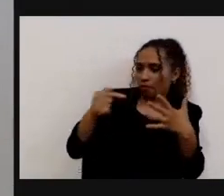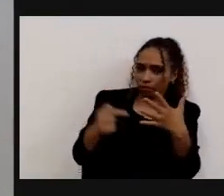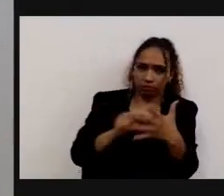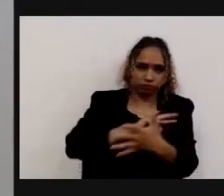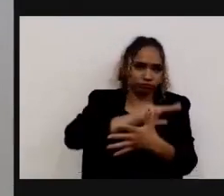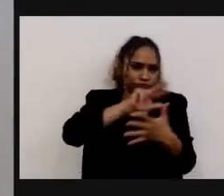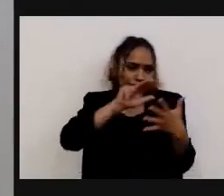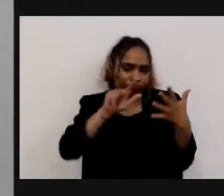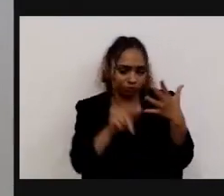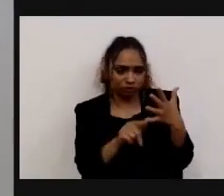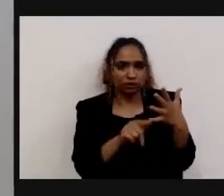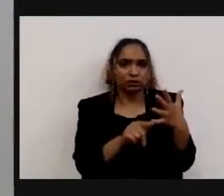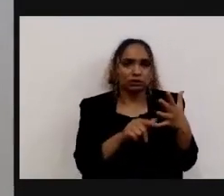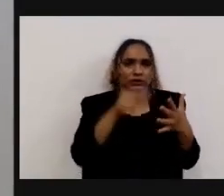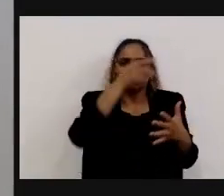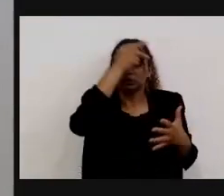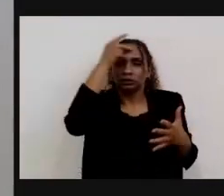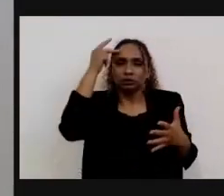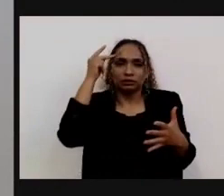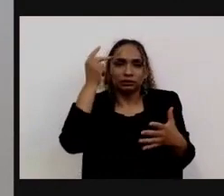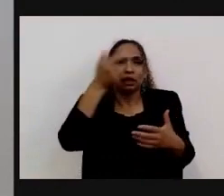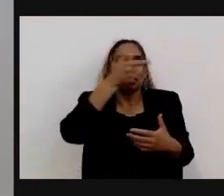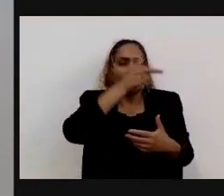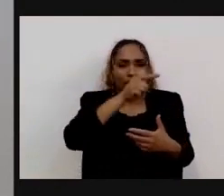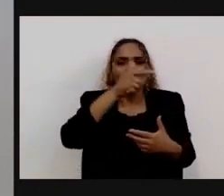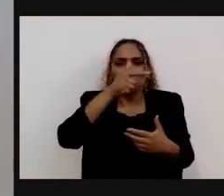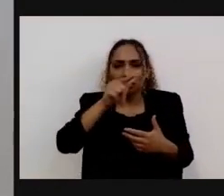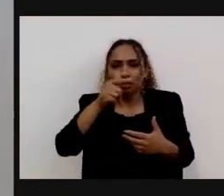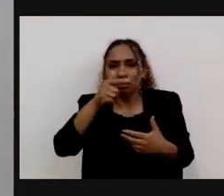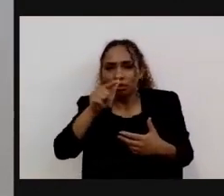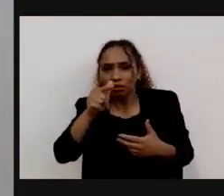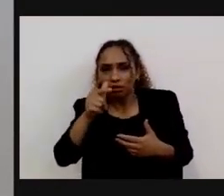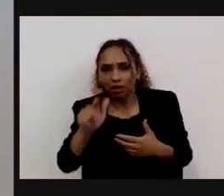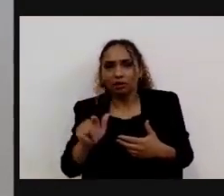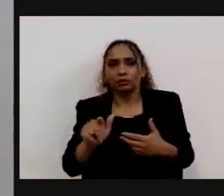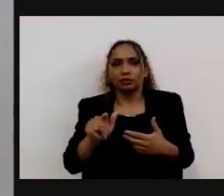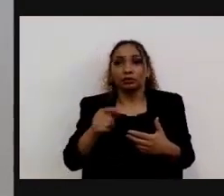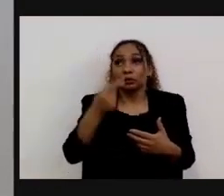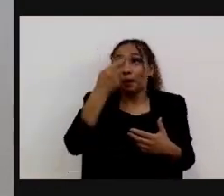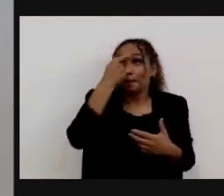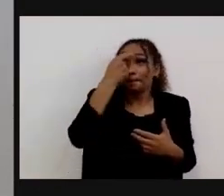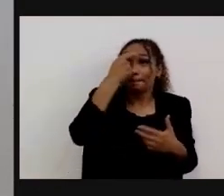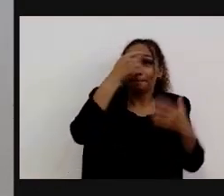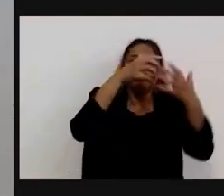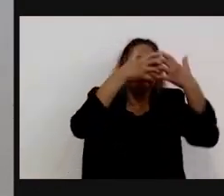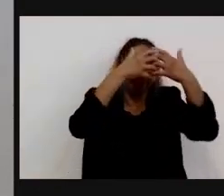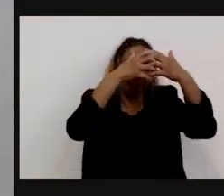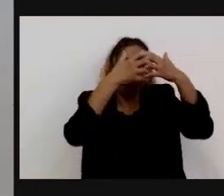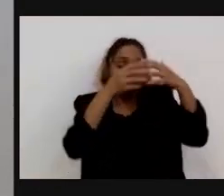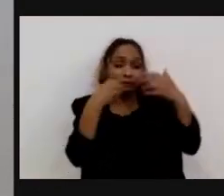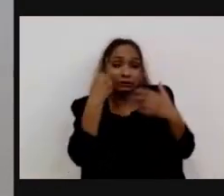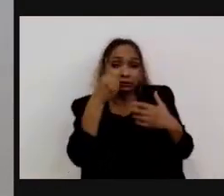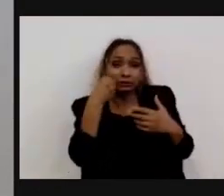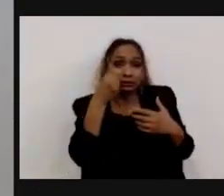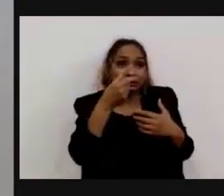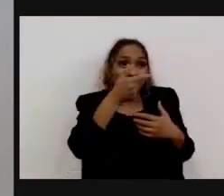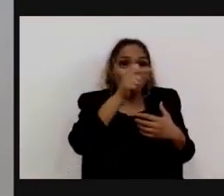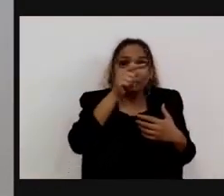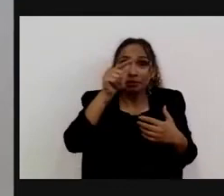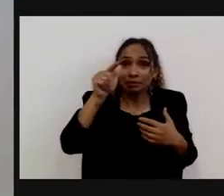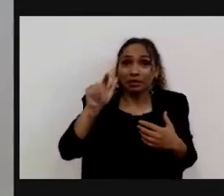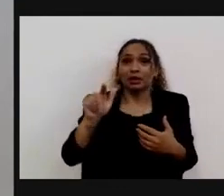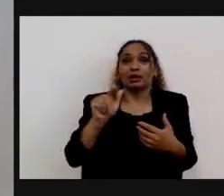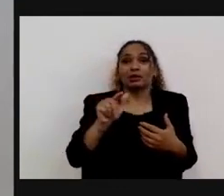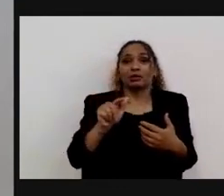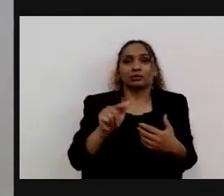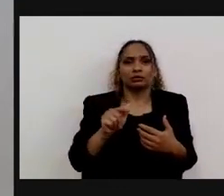as pessoas pararam de repetir o que estava fazendo começamos a pensar em outras coisas experimentar outras coisas que eu